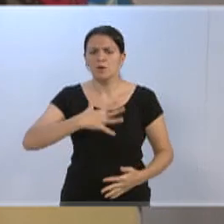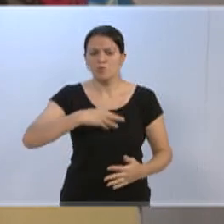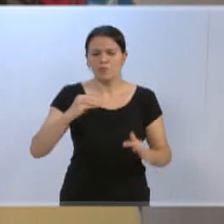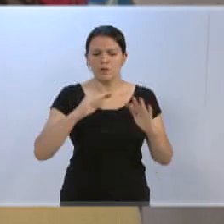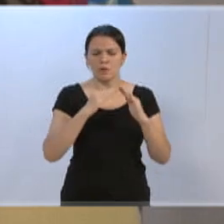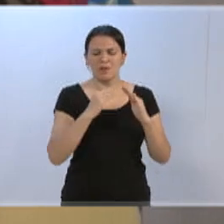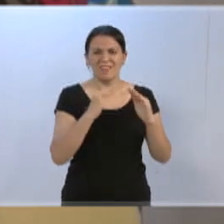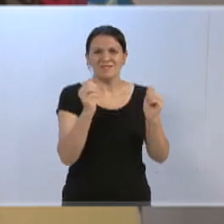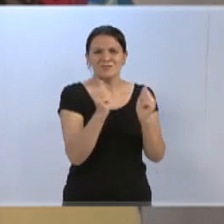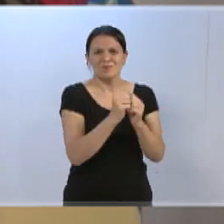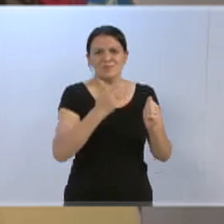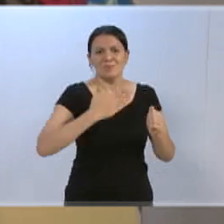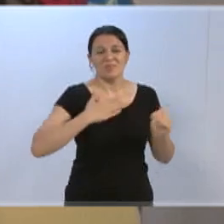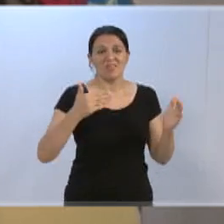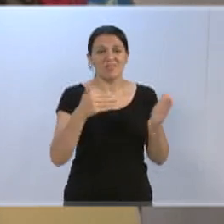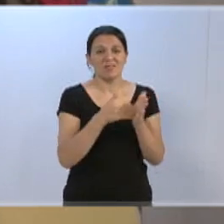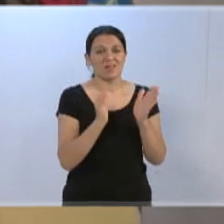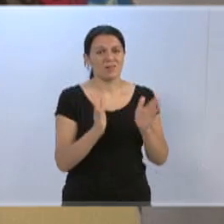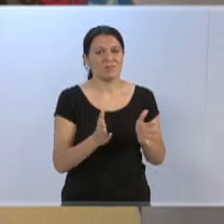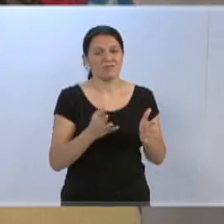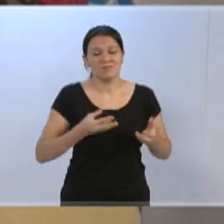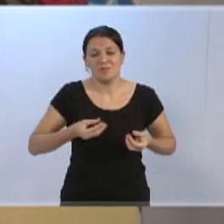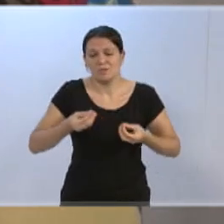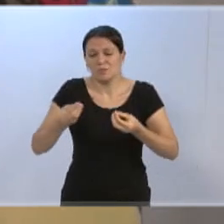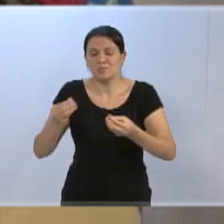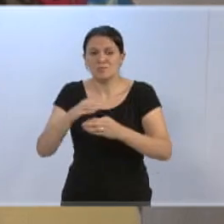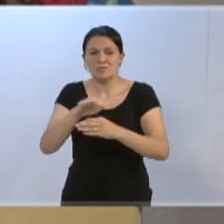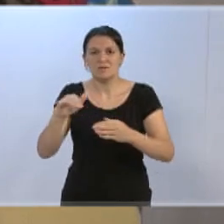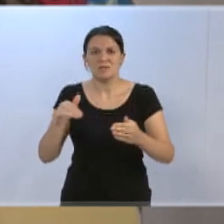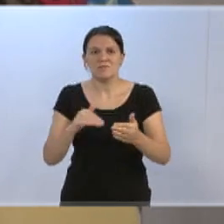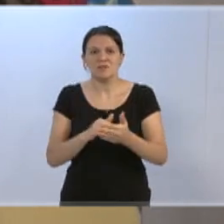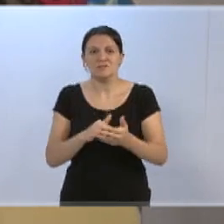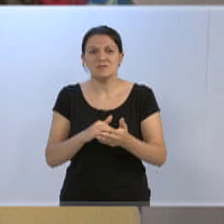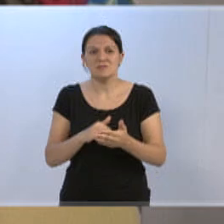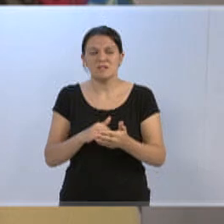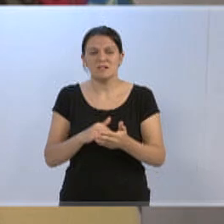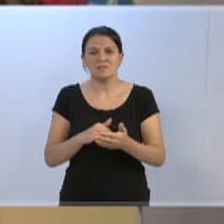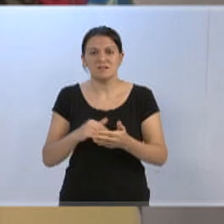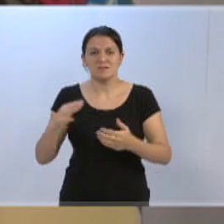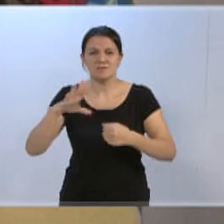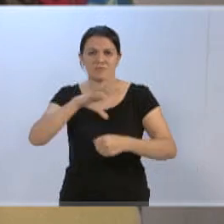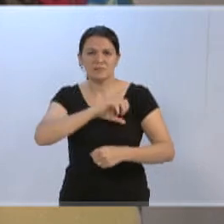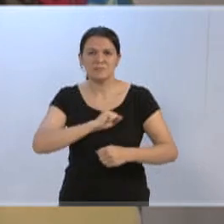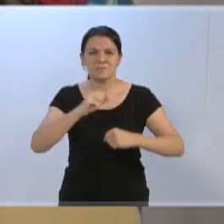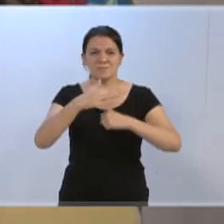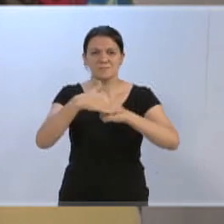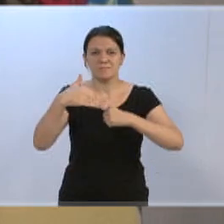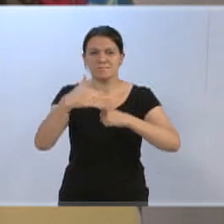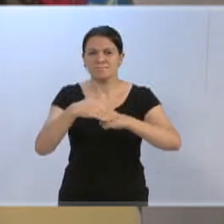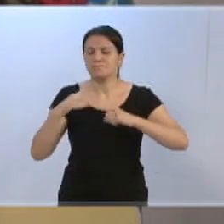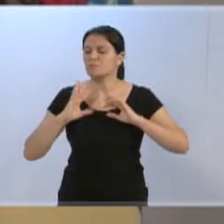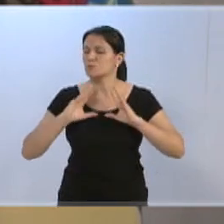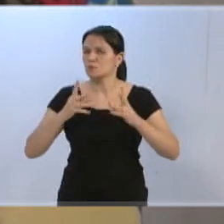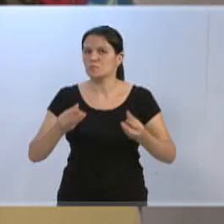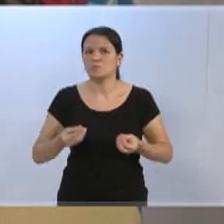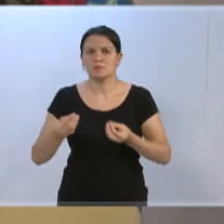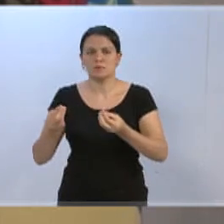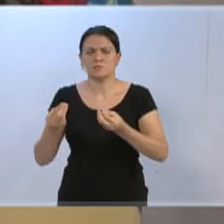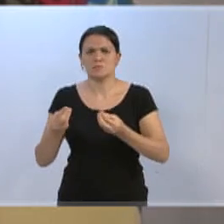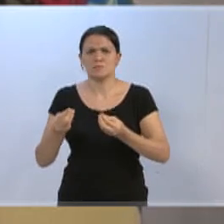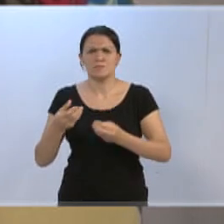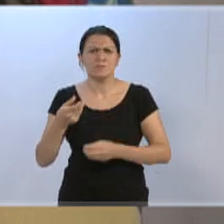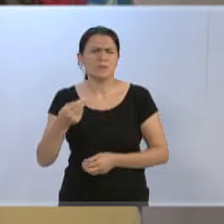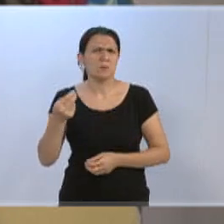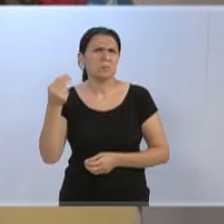hoje, eu dou de tudo para ele, amor, carinho e tudo que eu posso eu dou para ele. Há pouco tempo ele